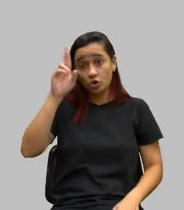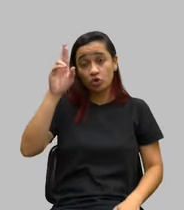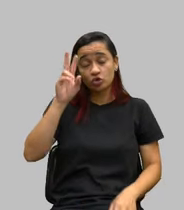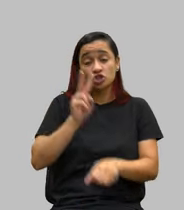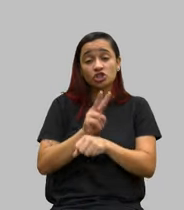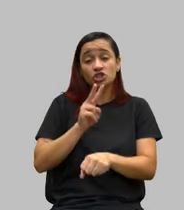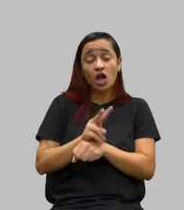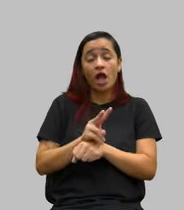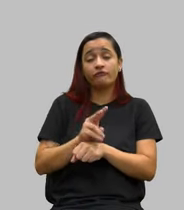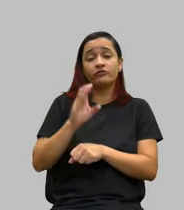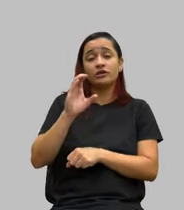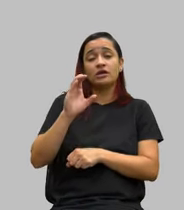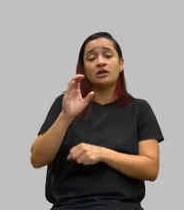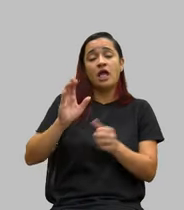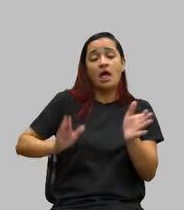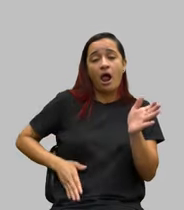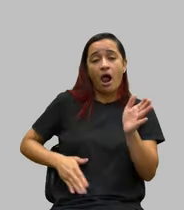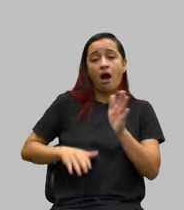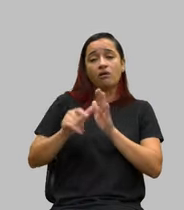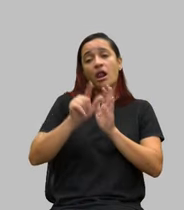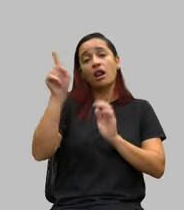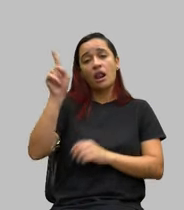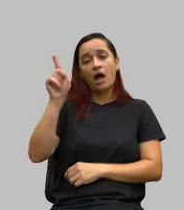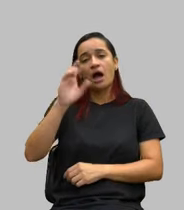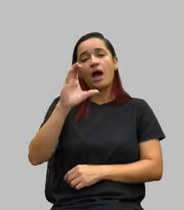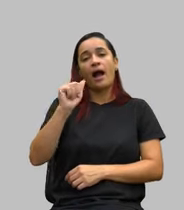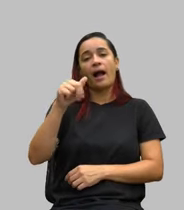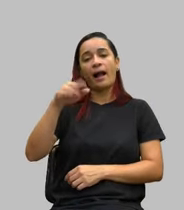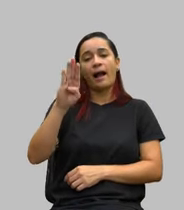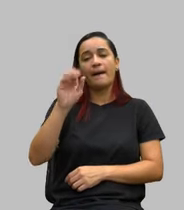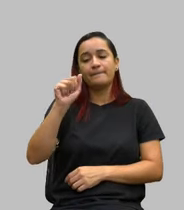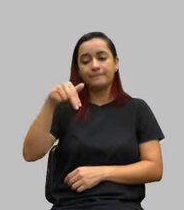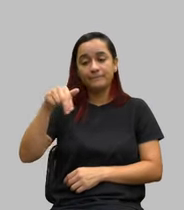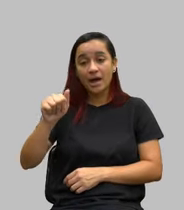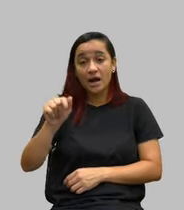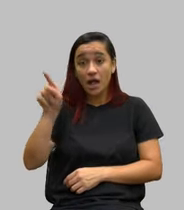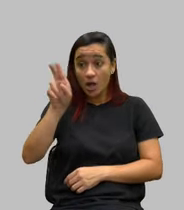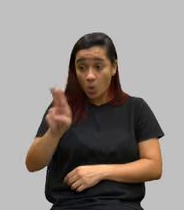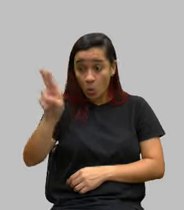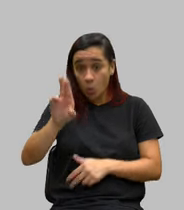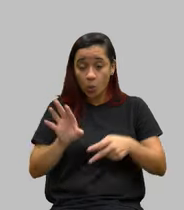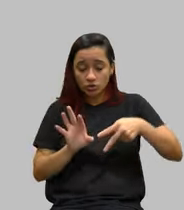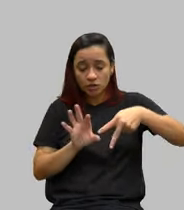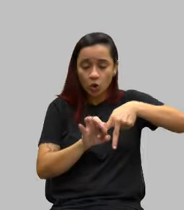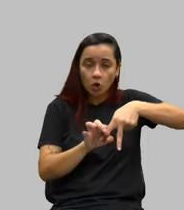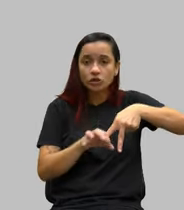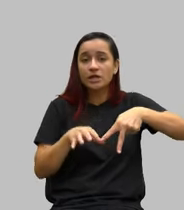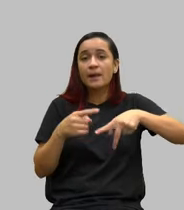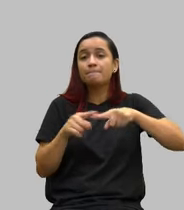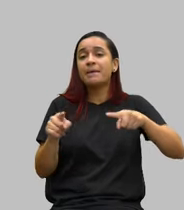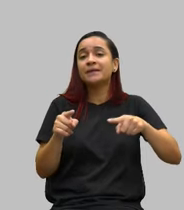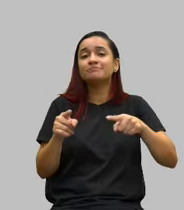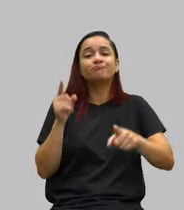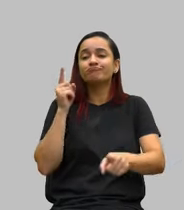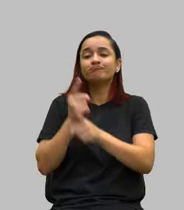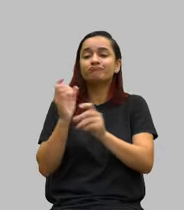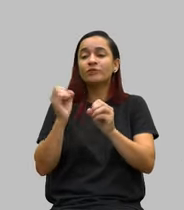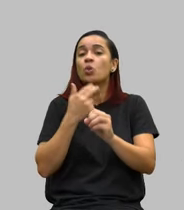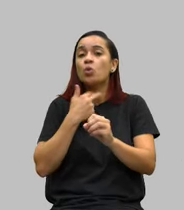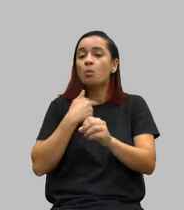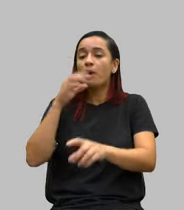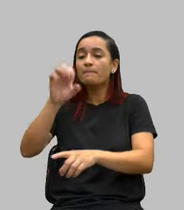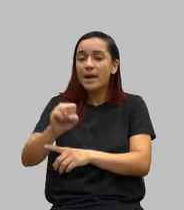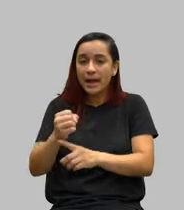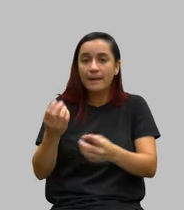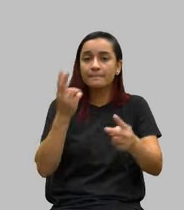tirou ele tava tornou zelea Então quer dizer que ele descumprisse as normas dele lá nem a polícia penal e nem a polícia militar e nem a